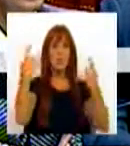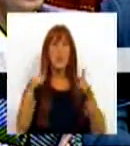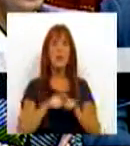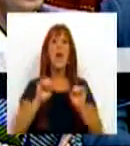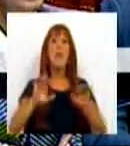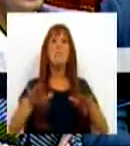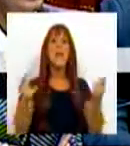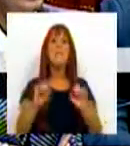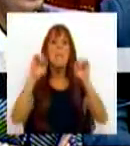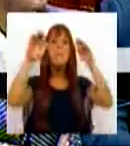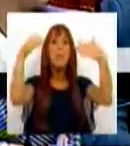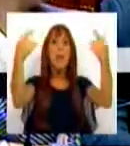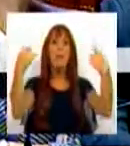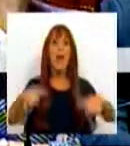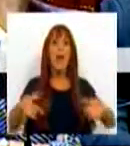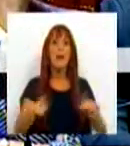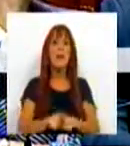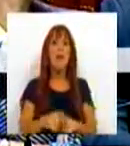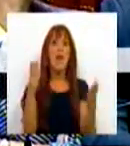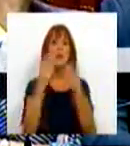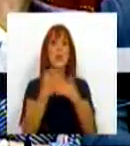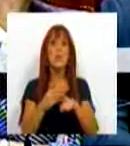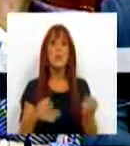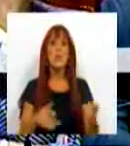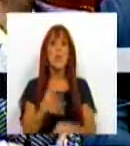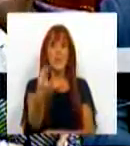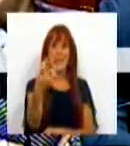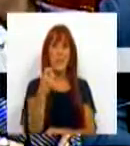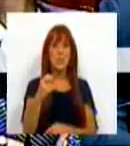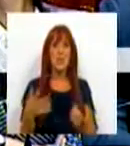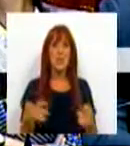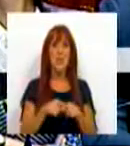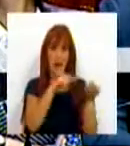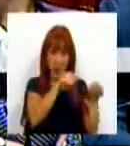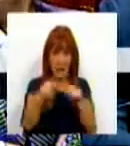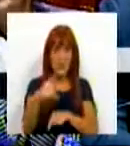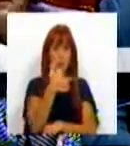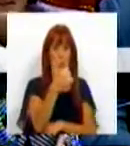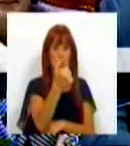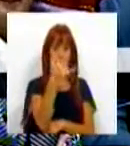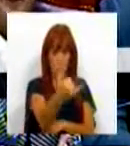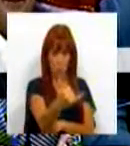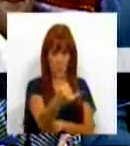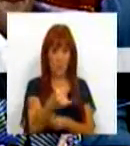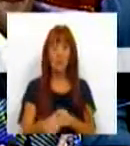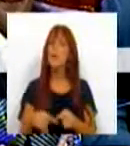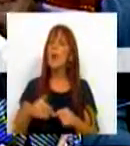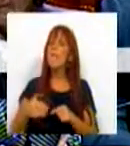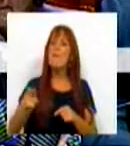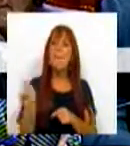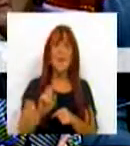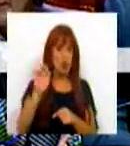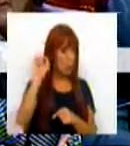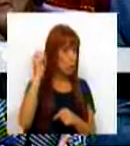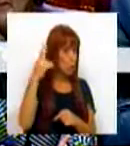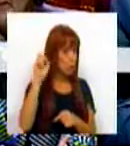da primeira prioridade. Escolas são 13 dentre esses 252. E no próximo mês de